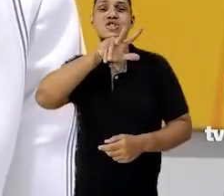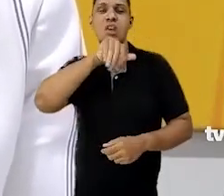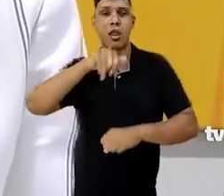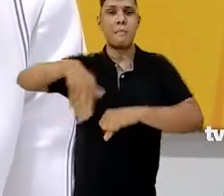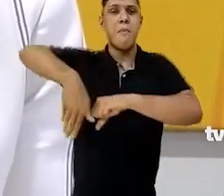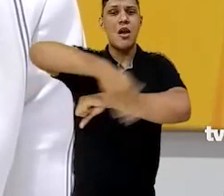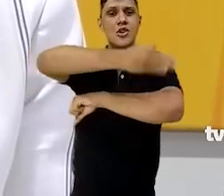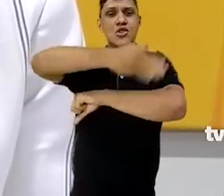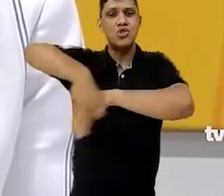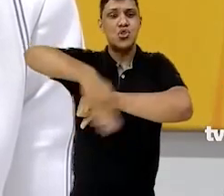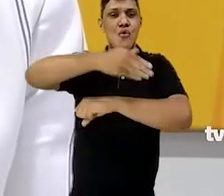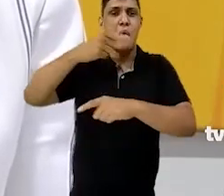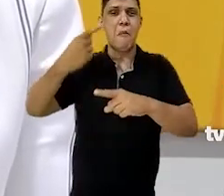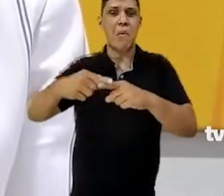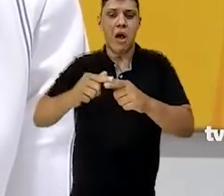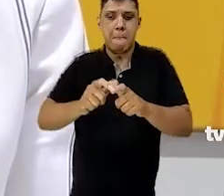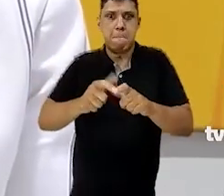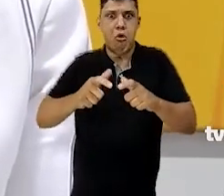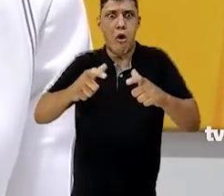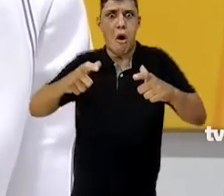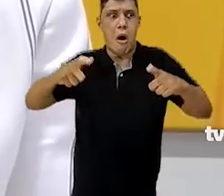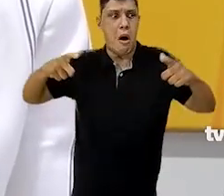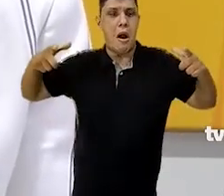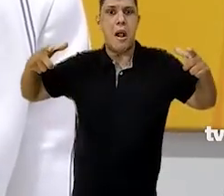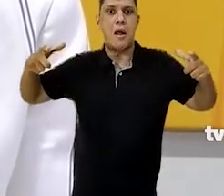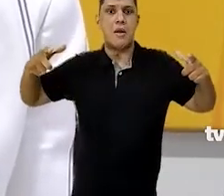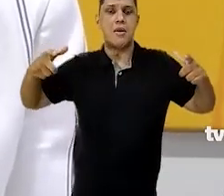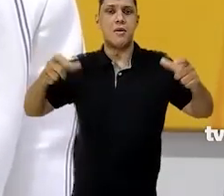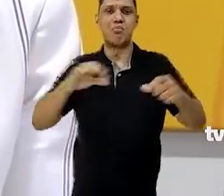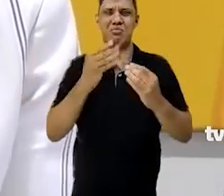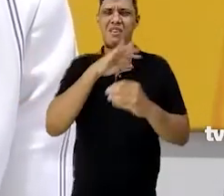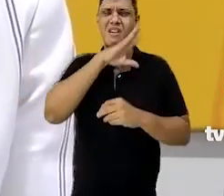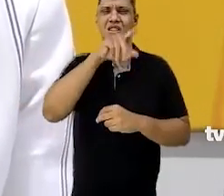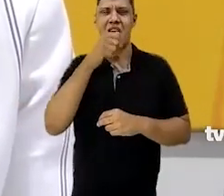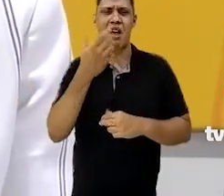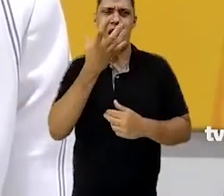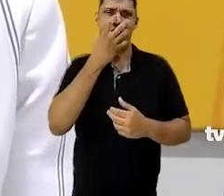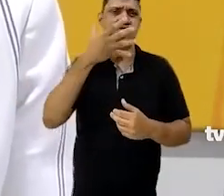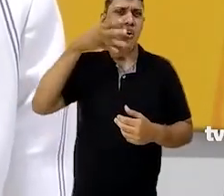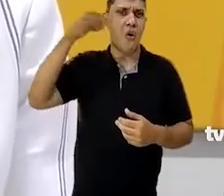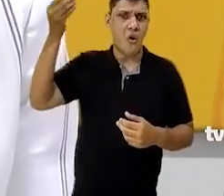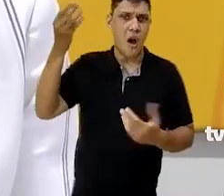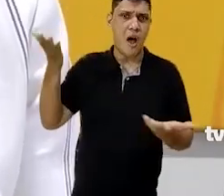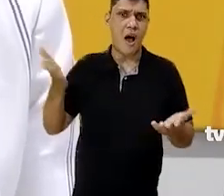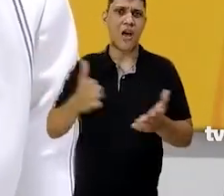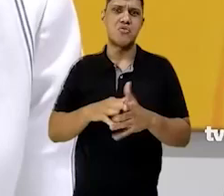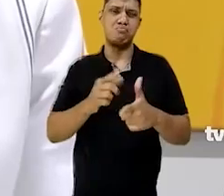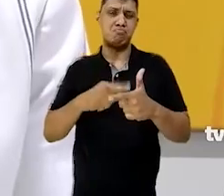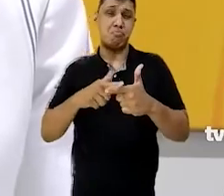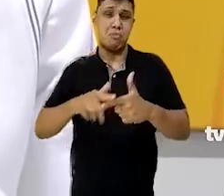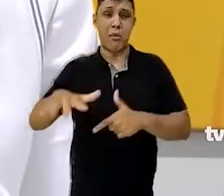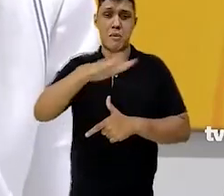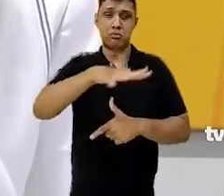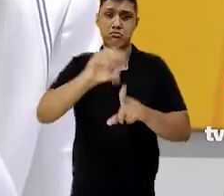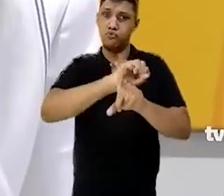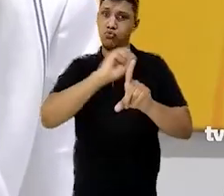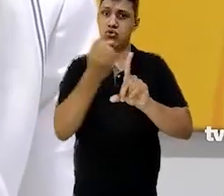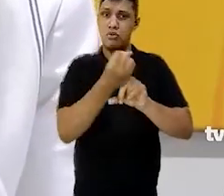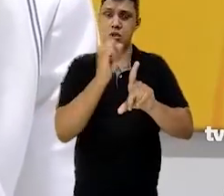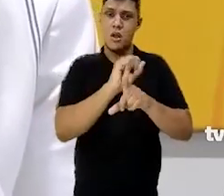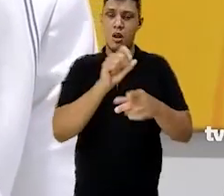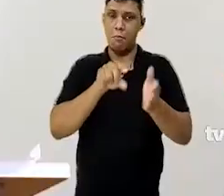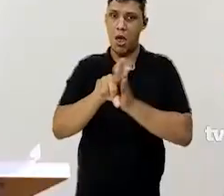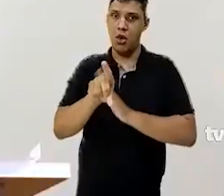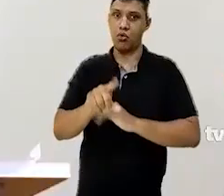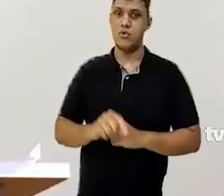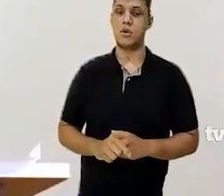da sua proliferação e atuarem como vetores de doença? Esta é a pergunta. E quem vai